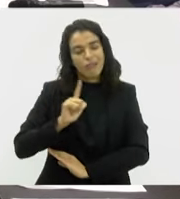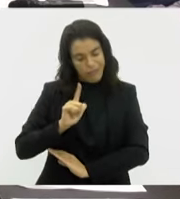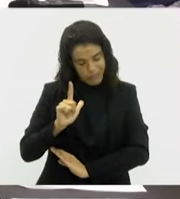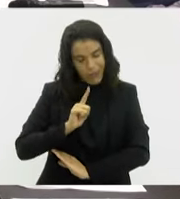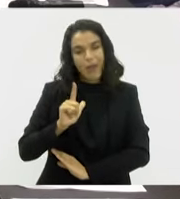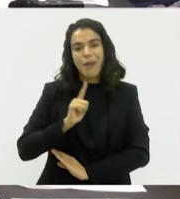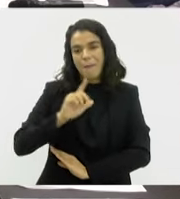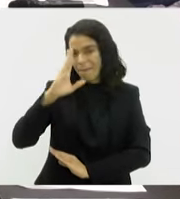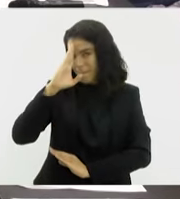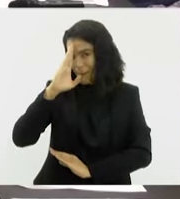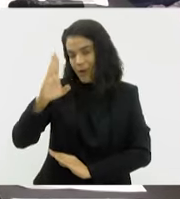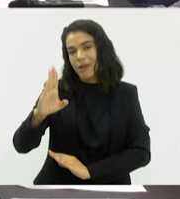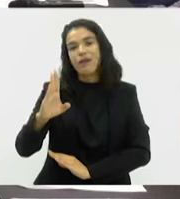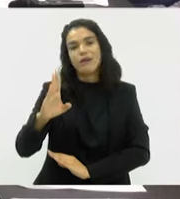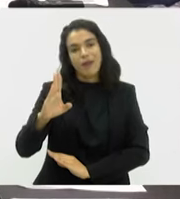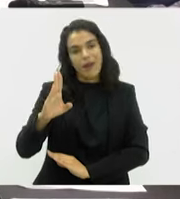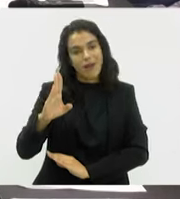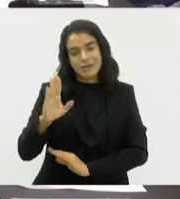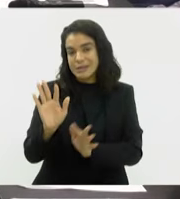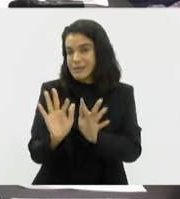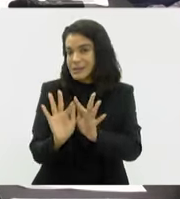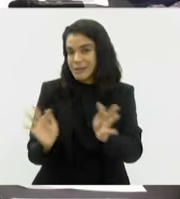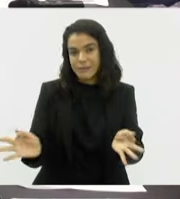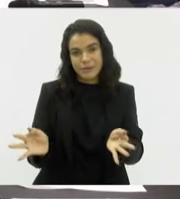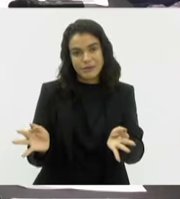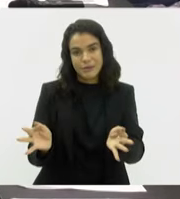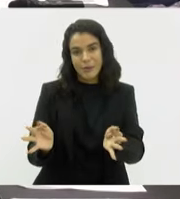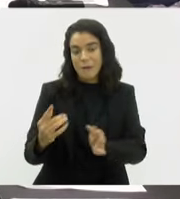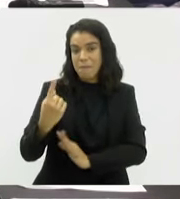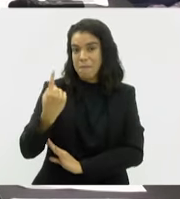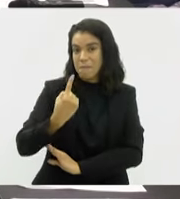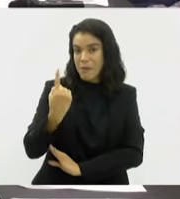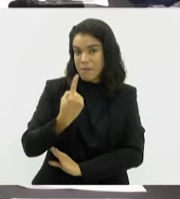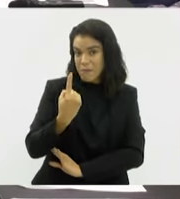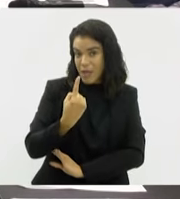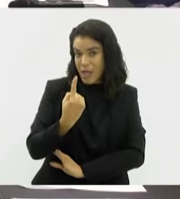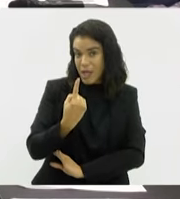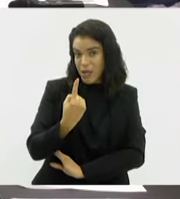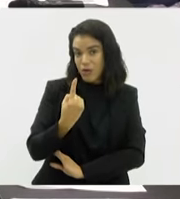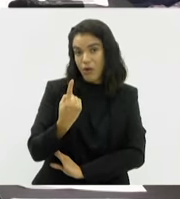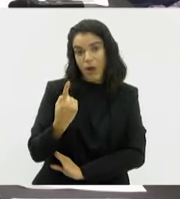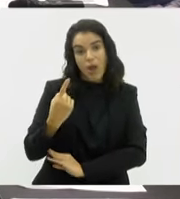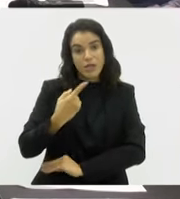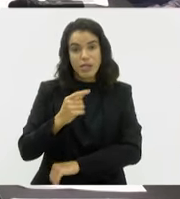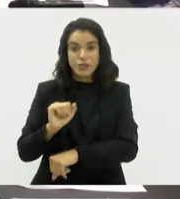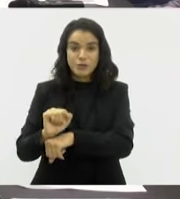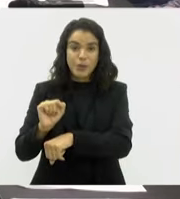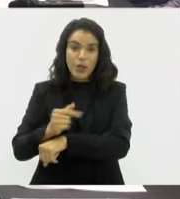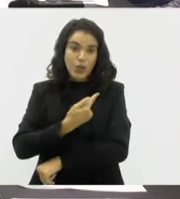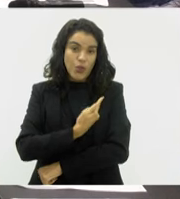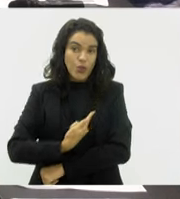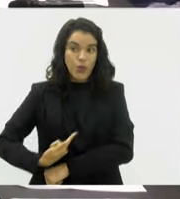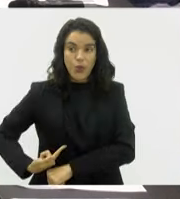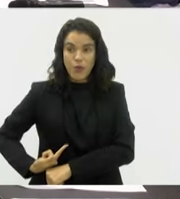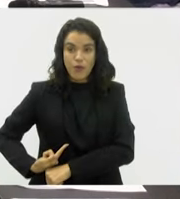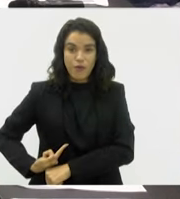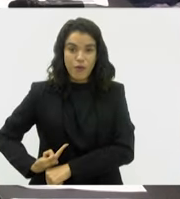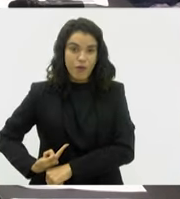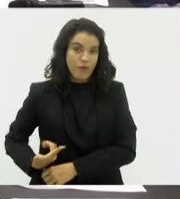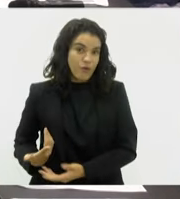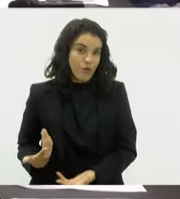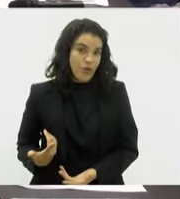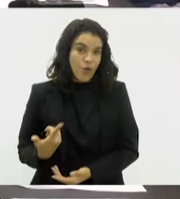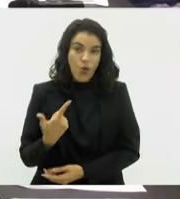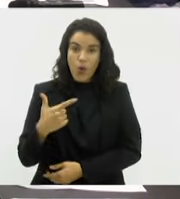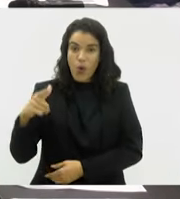Vovó viu a uva. Ele foi no plenário primeiro, está a sanção do governador. Nenhum outro